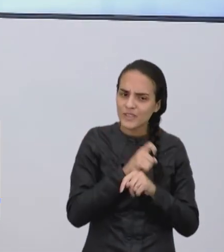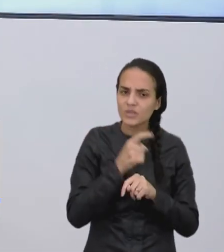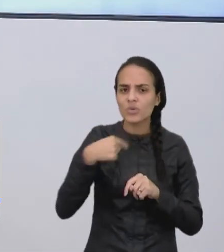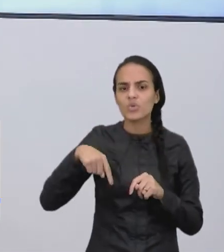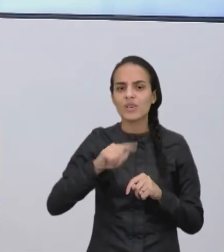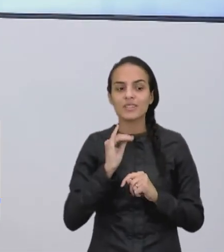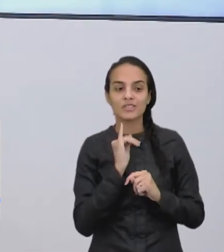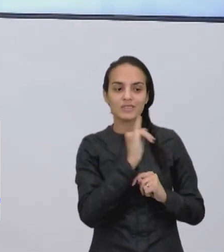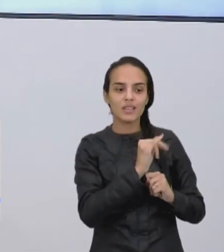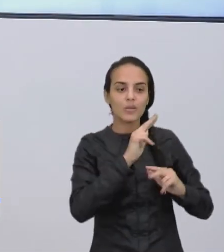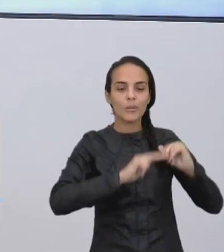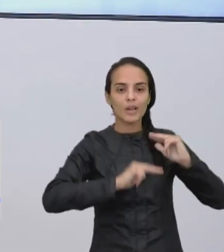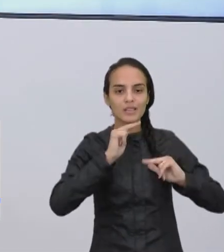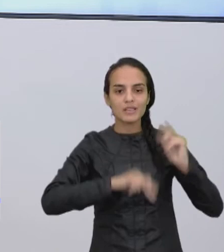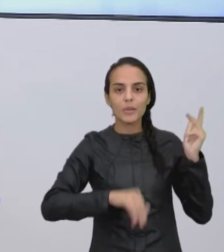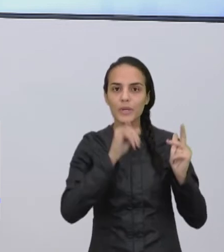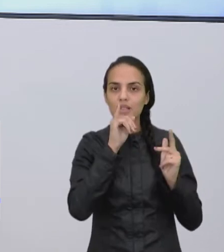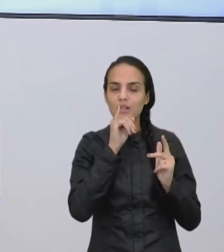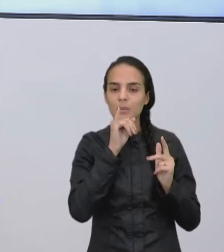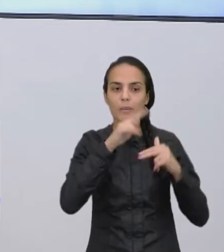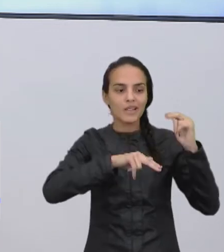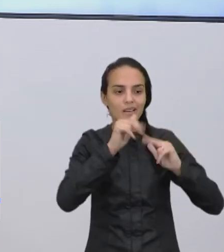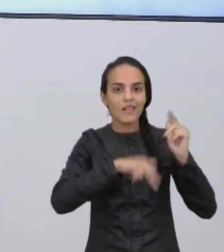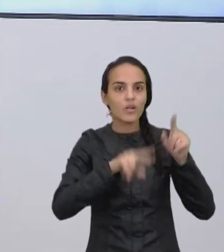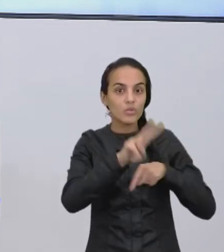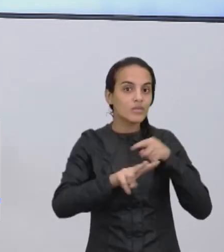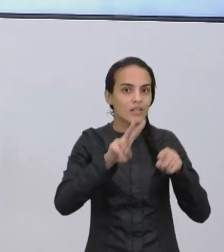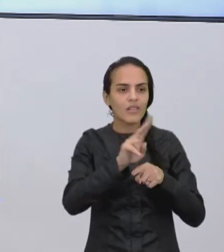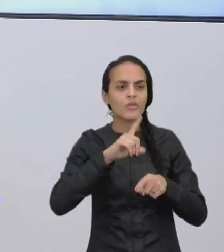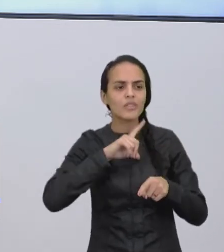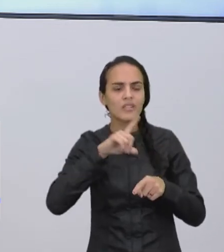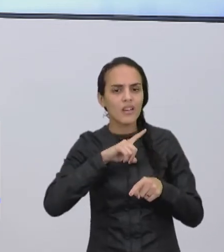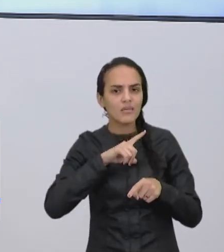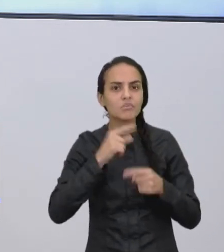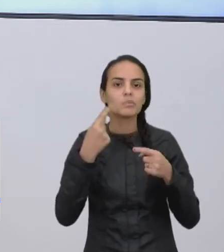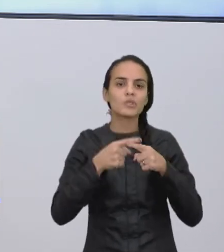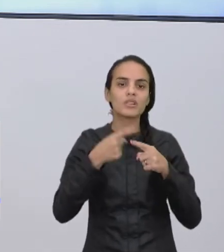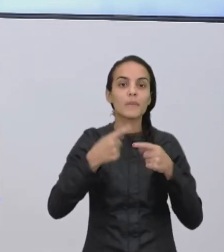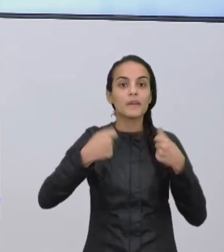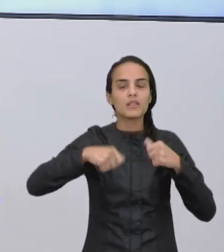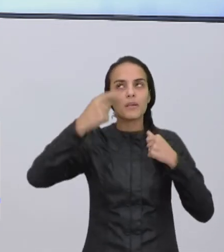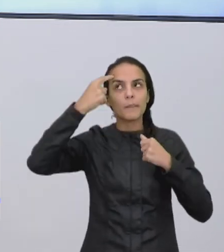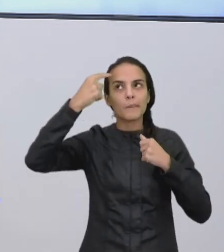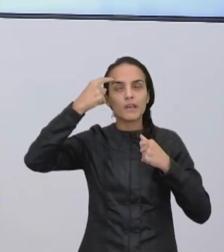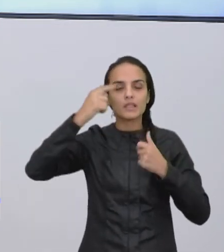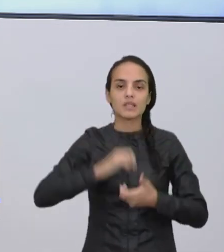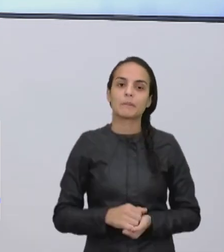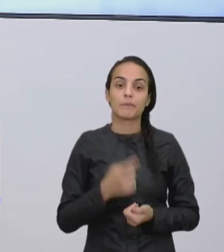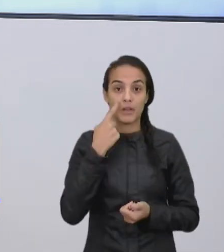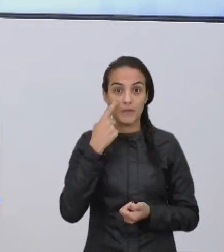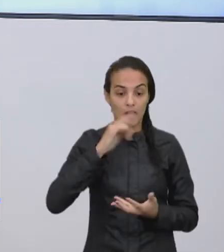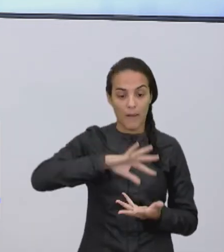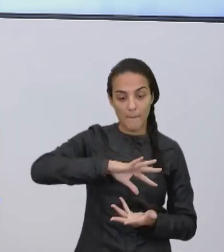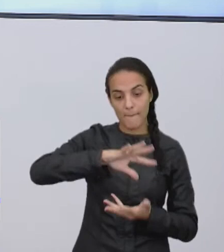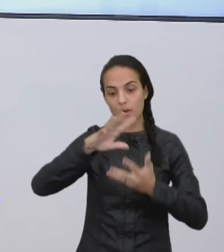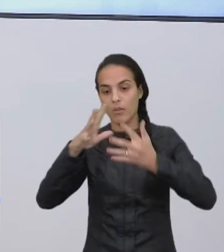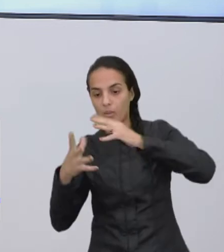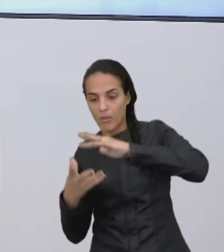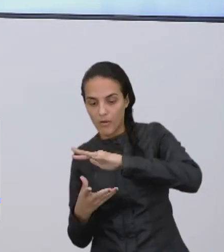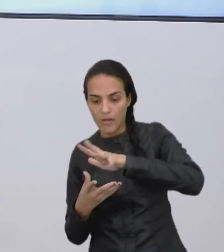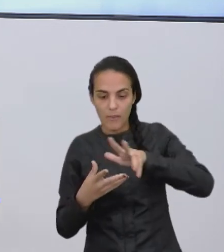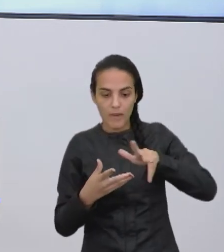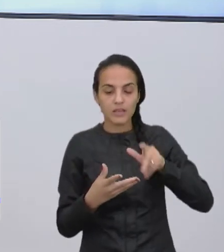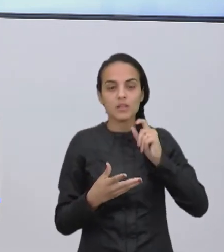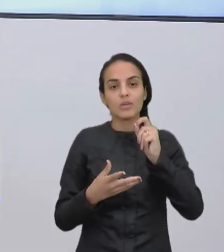dizer que um material, que uma fonte, ela é sustentável, né? Porque tem que pensar nisso. Veja que a biomassa, ela só é considerada